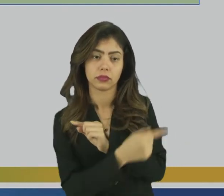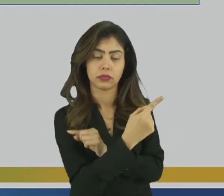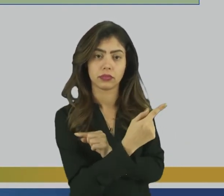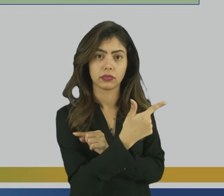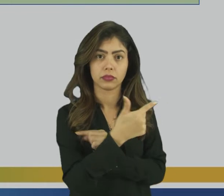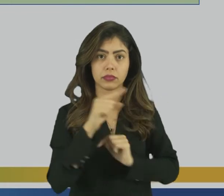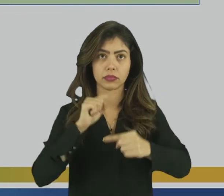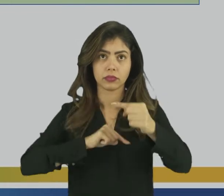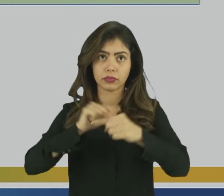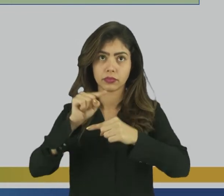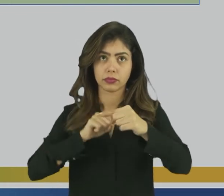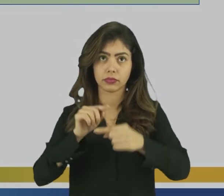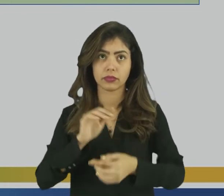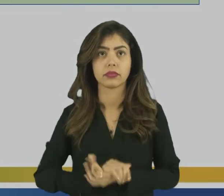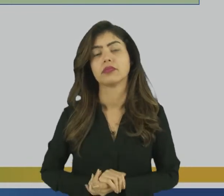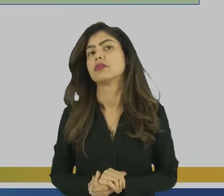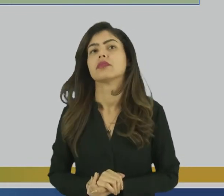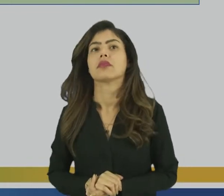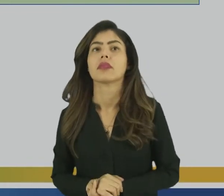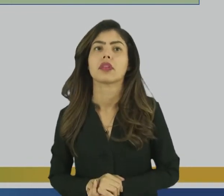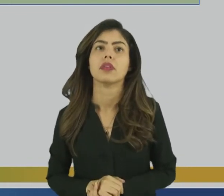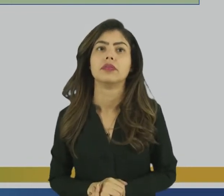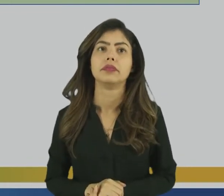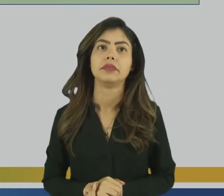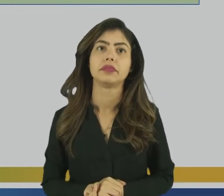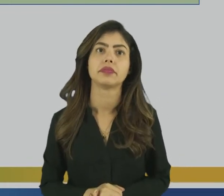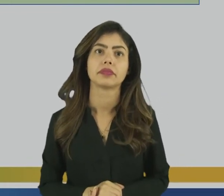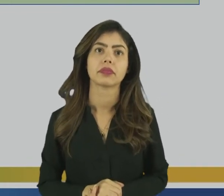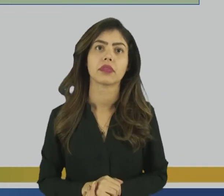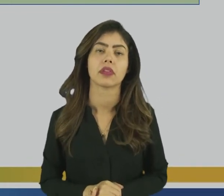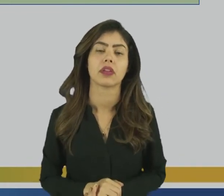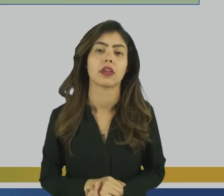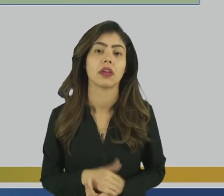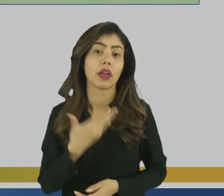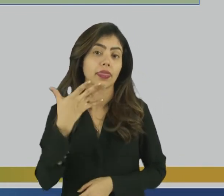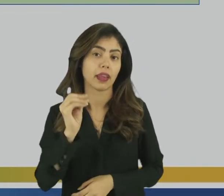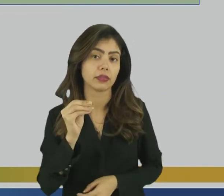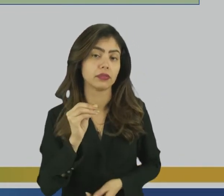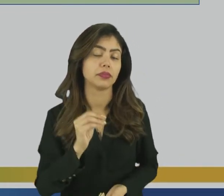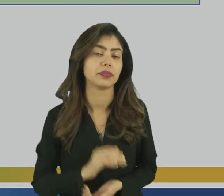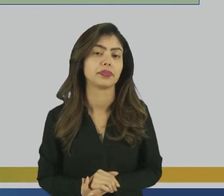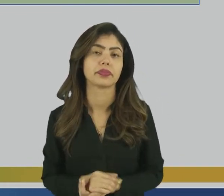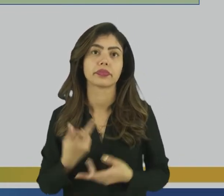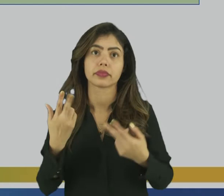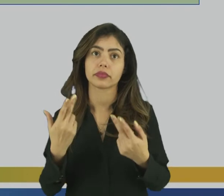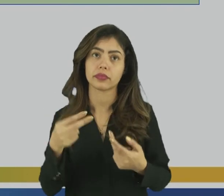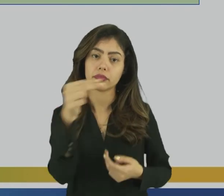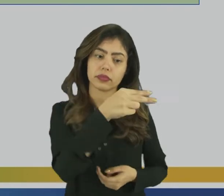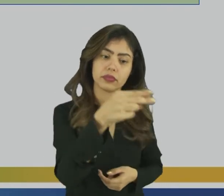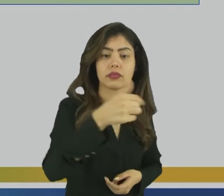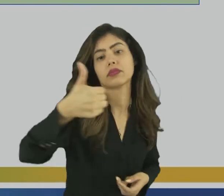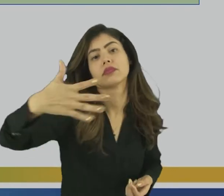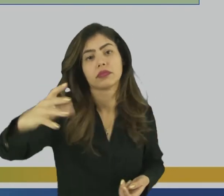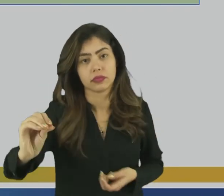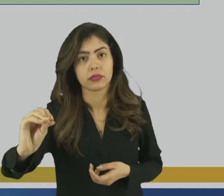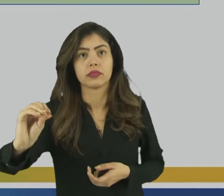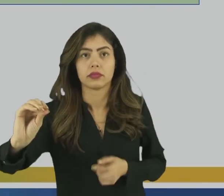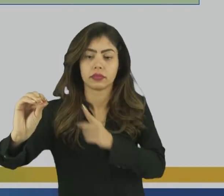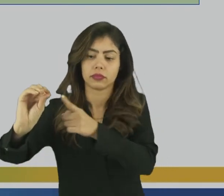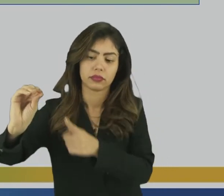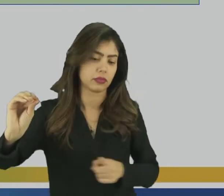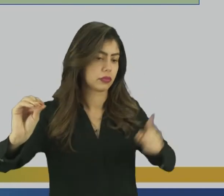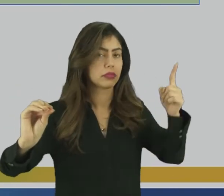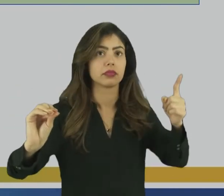quintos é igual. Agora, o novo denominador das frações, pessoal, é 10. Então, igual, o denominador é 10. Nós vamos fazer